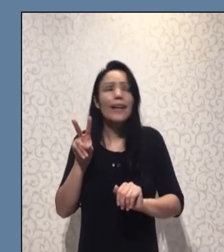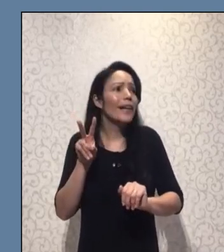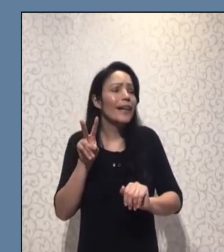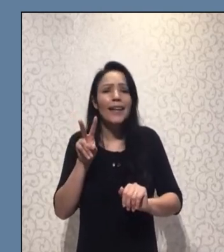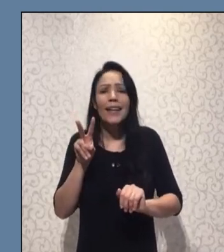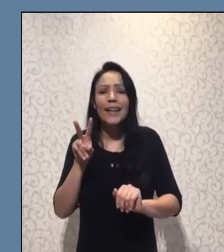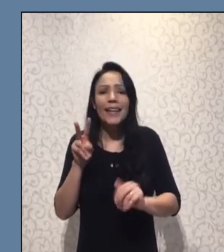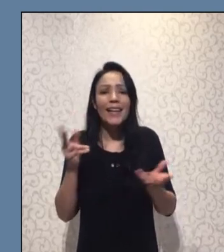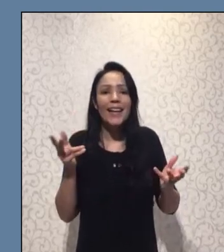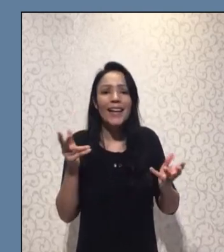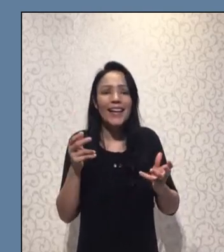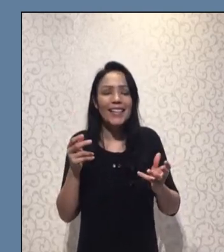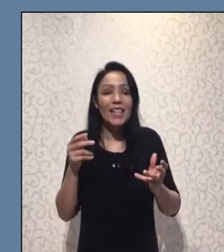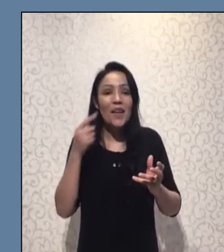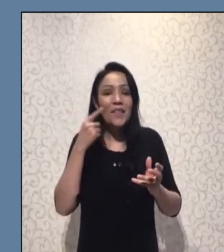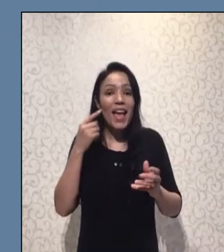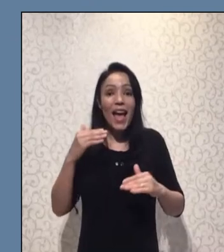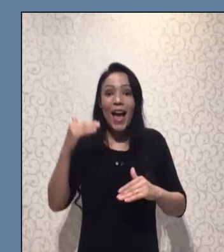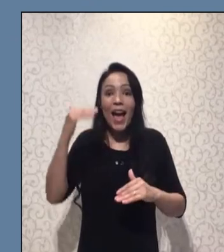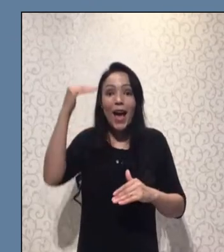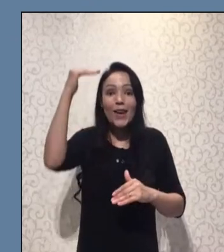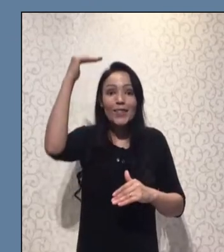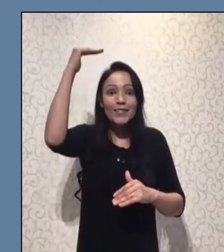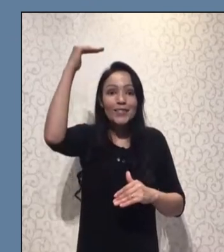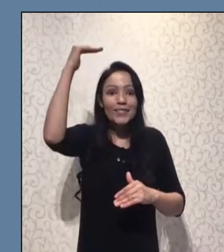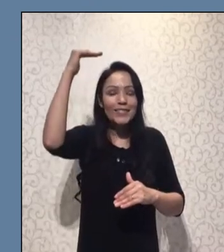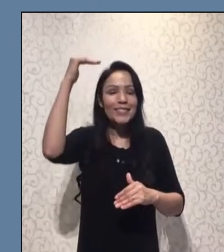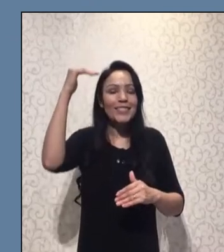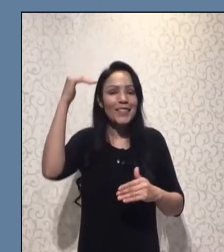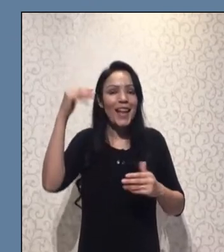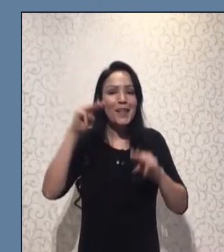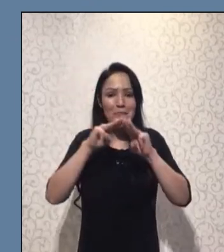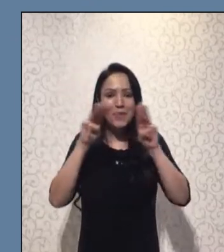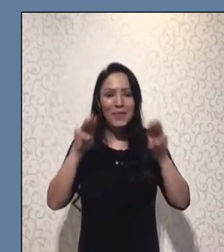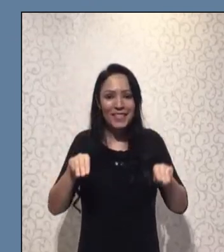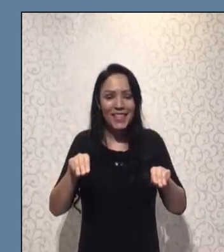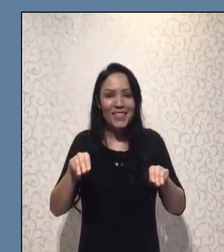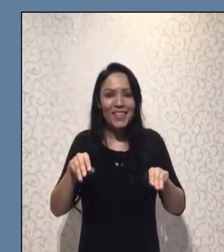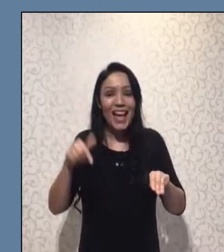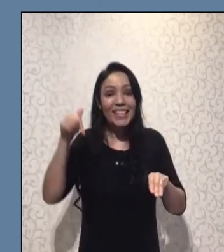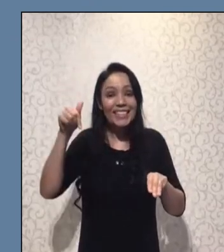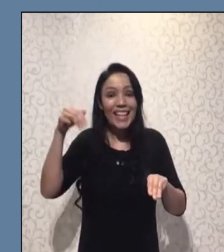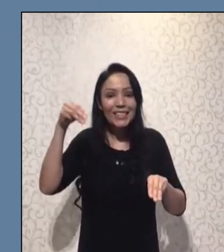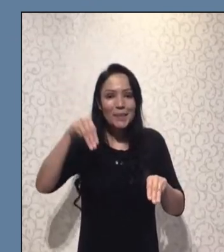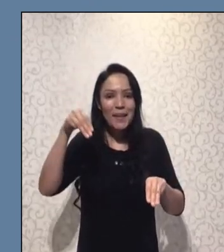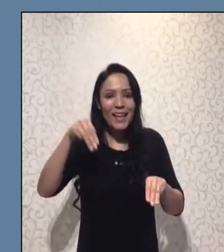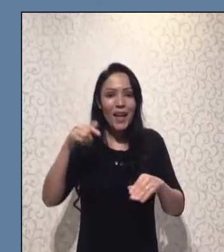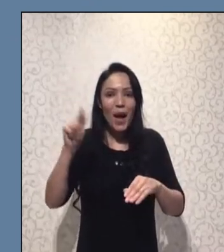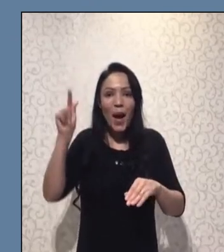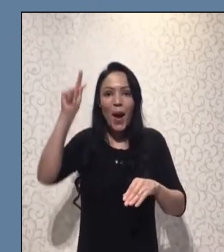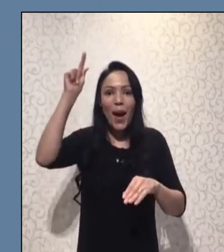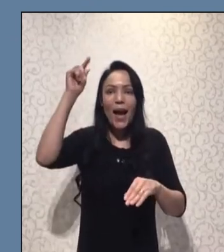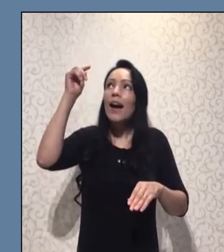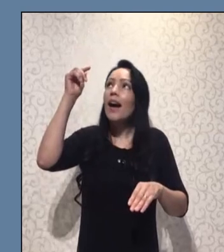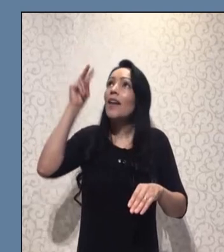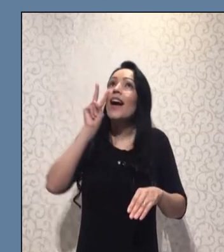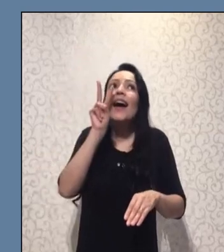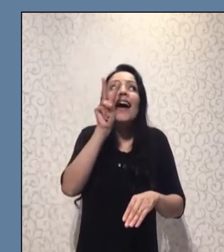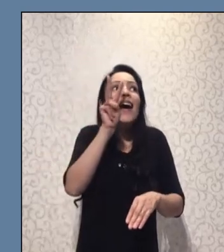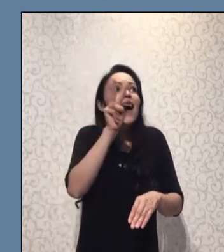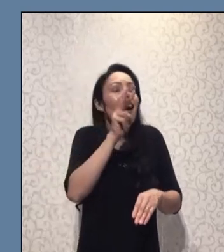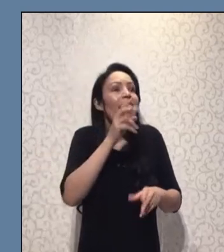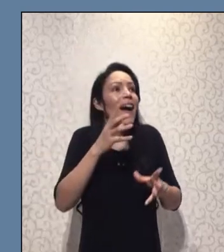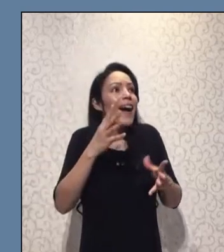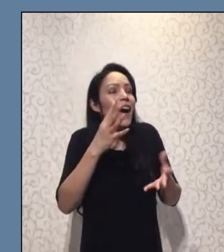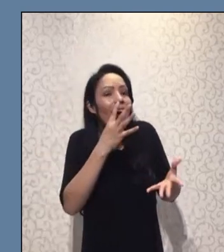de 7 metros de altura, e eles olhavam aquilo extasiados, né?